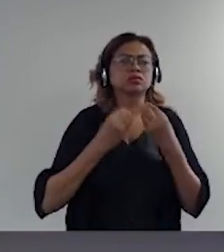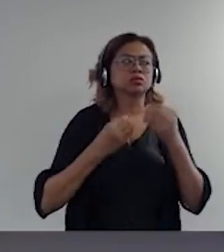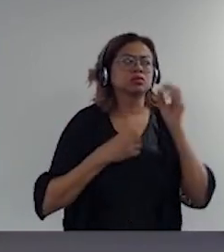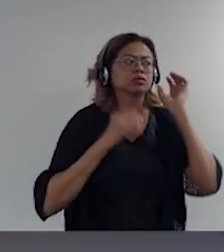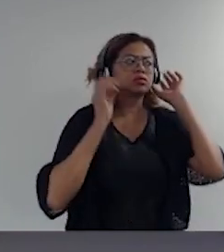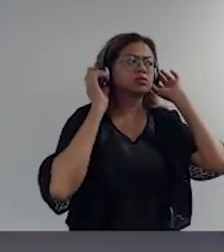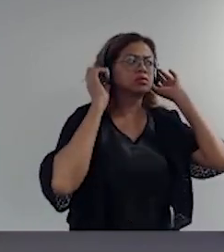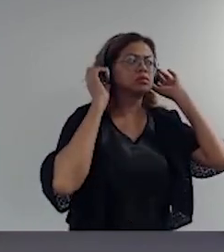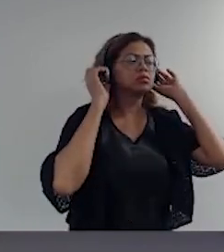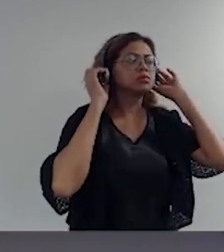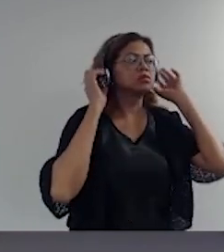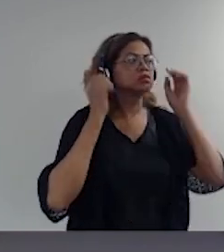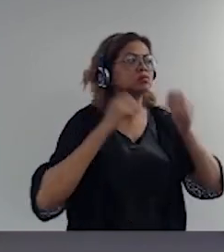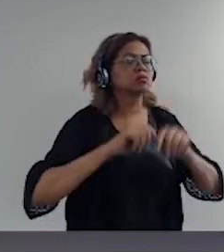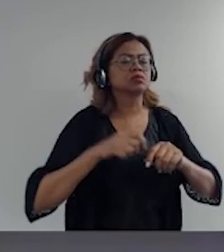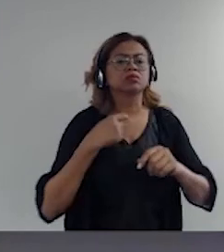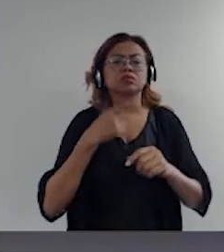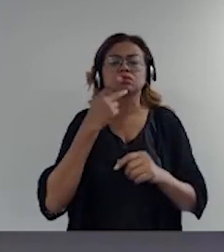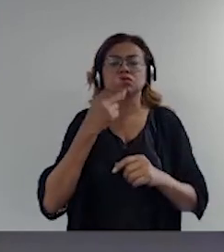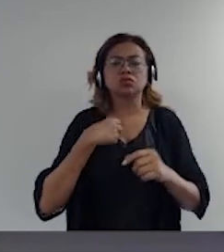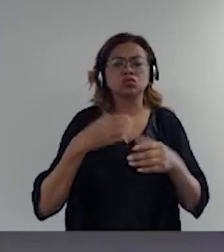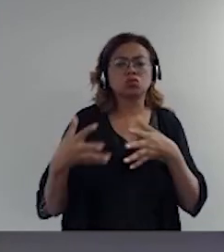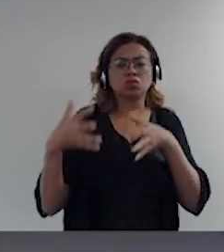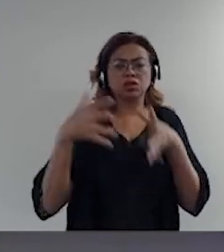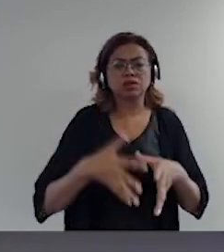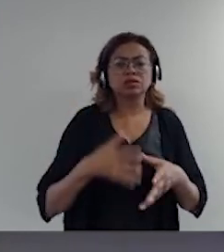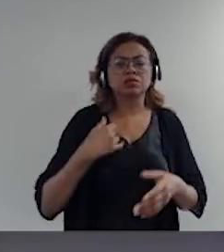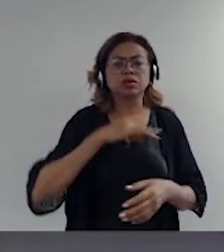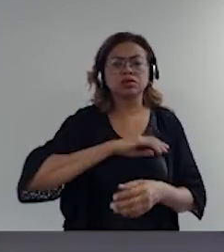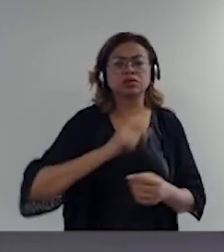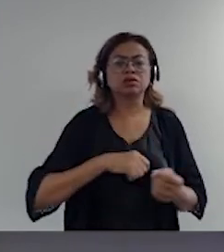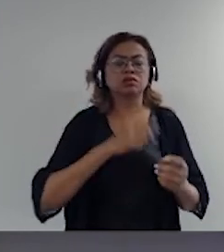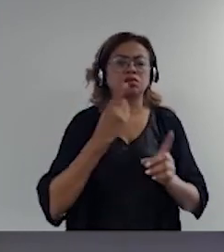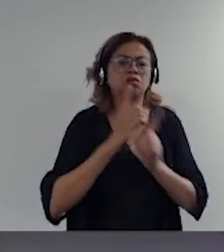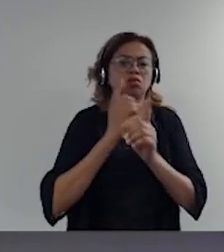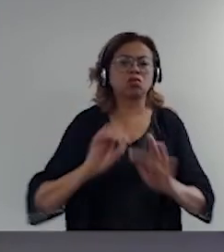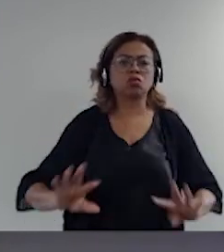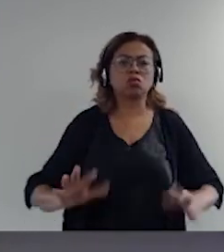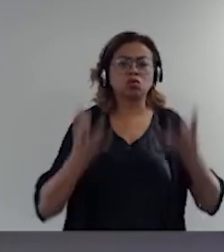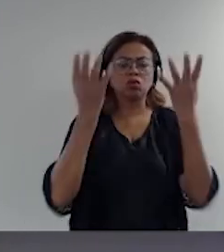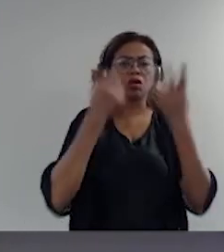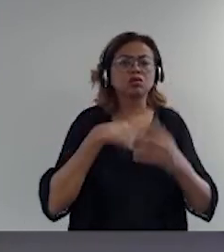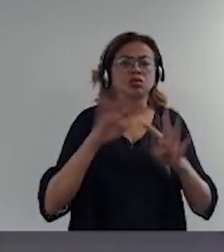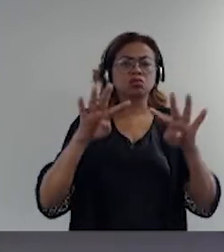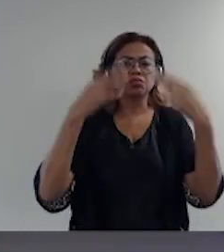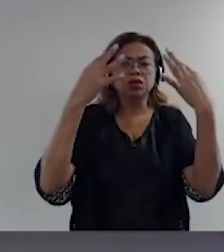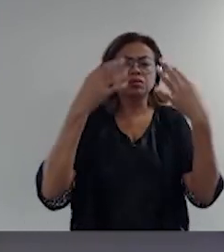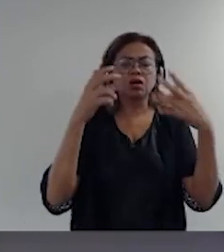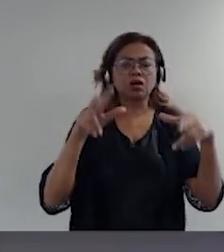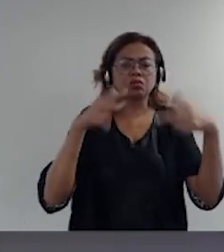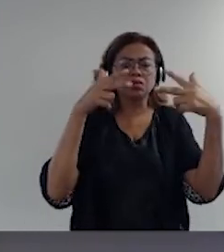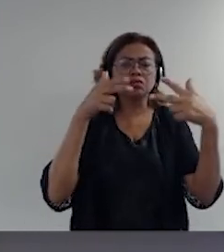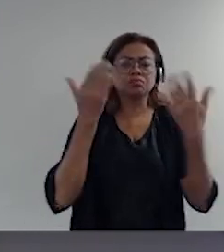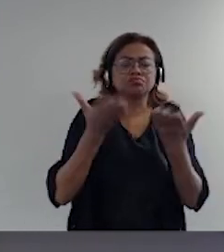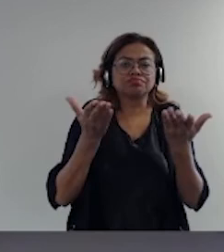aos nossos participantes deste congresso, que estão assistindo o nosso